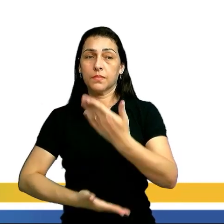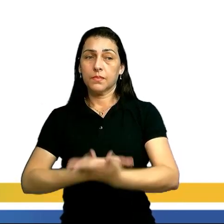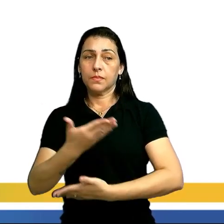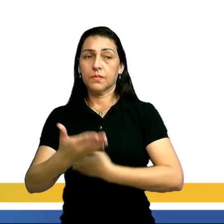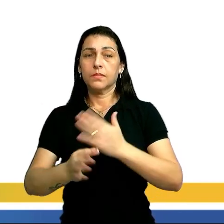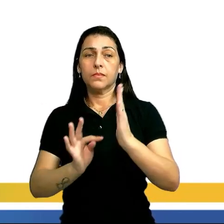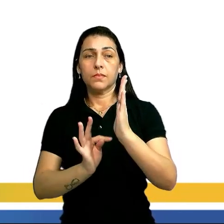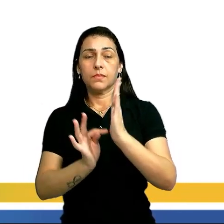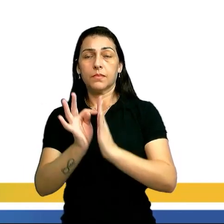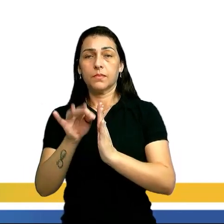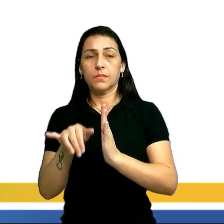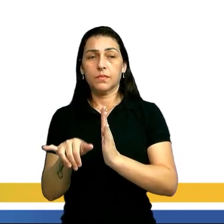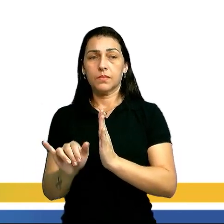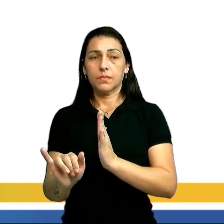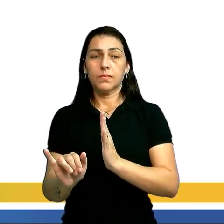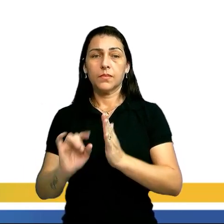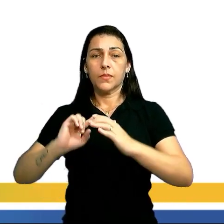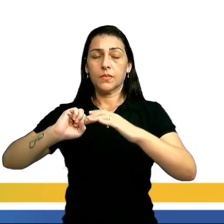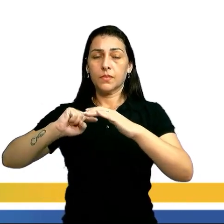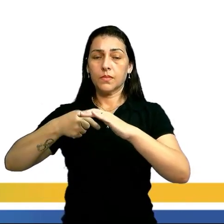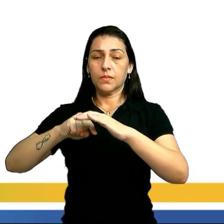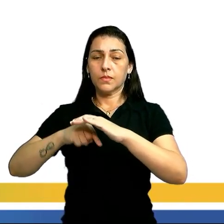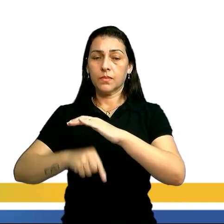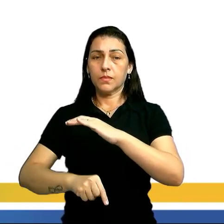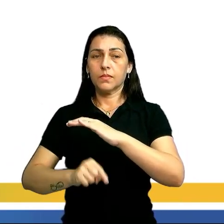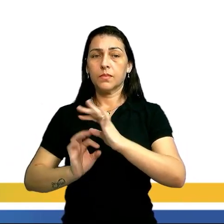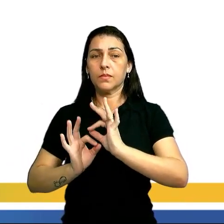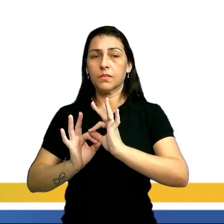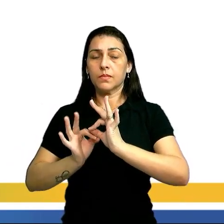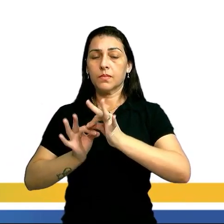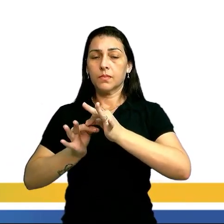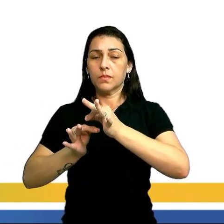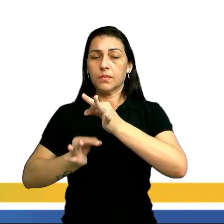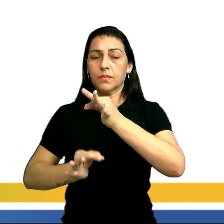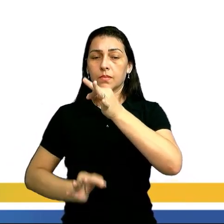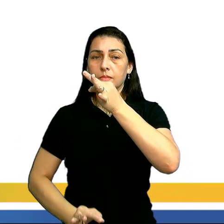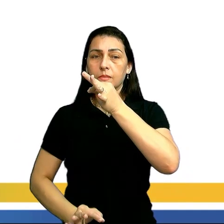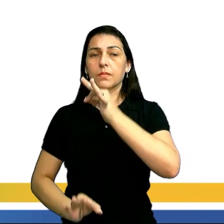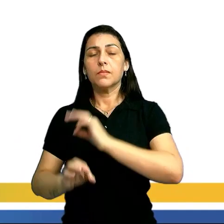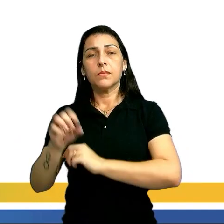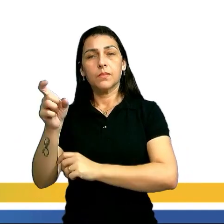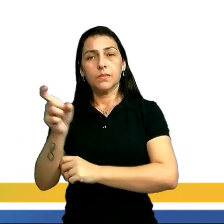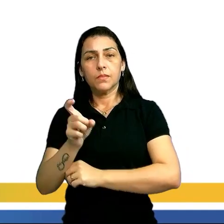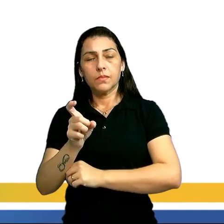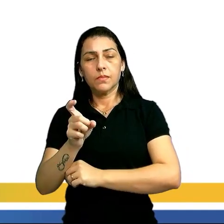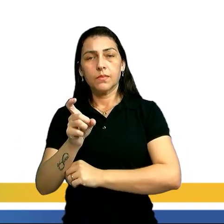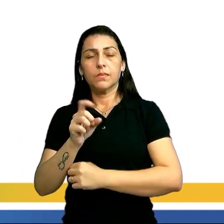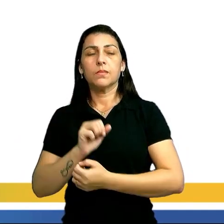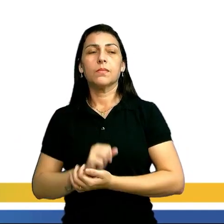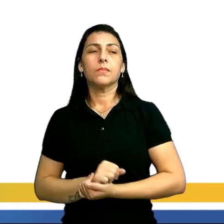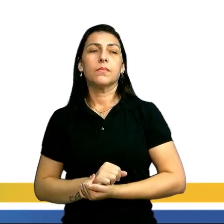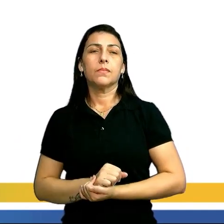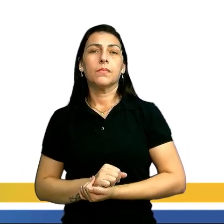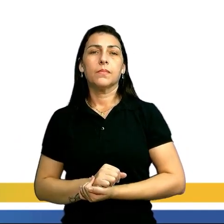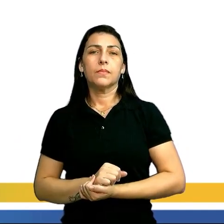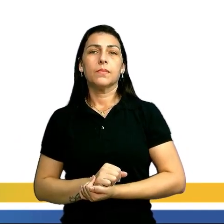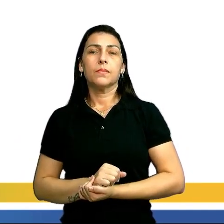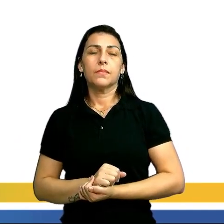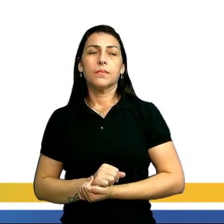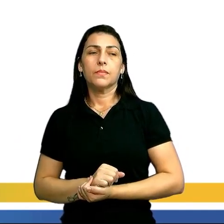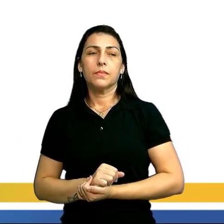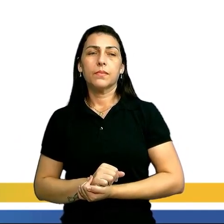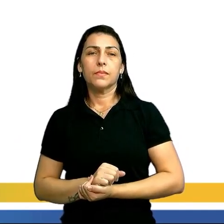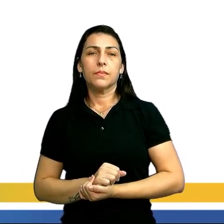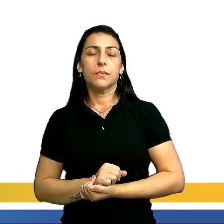A relação entre a temperatura Y e a temperatura de medição X